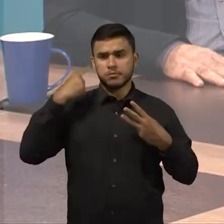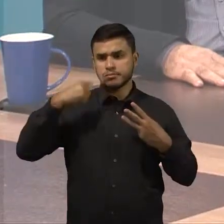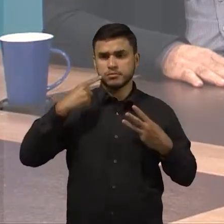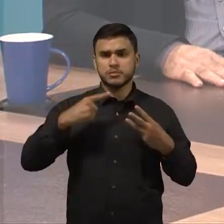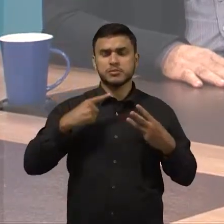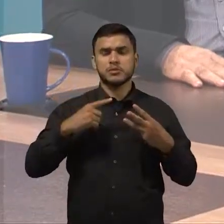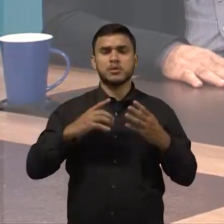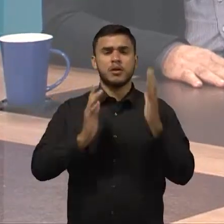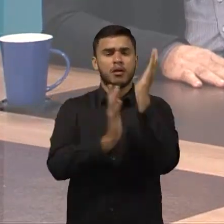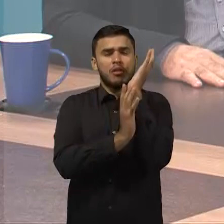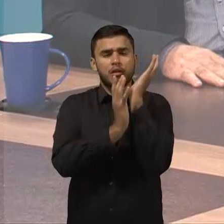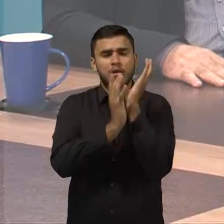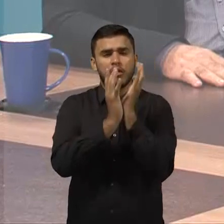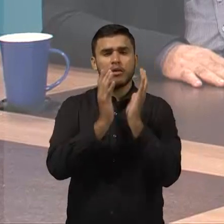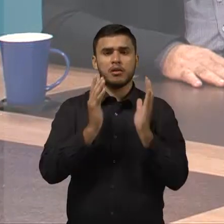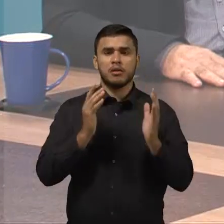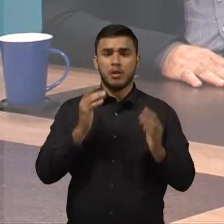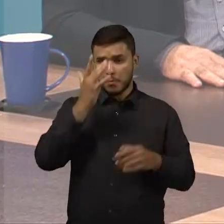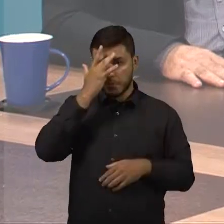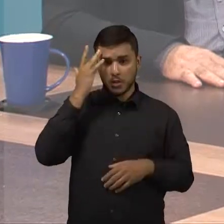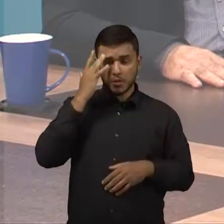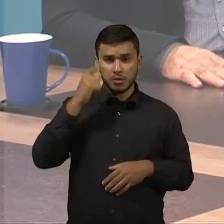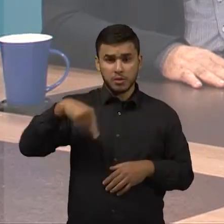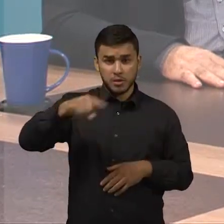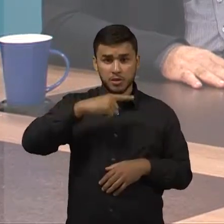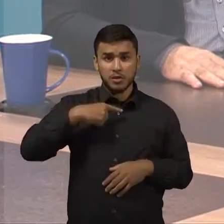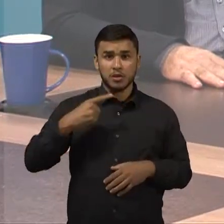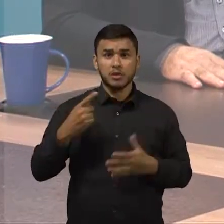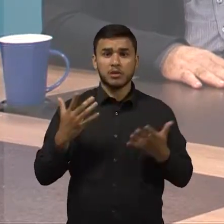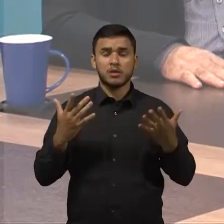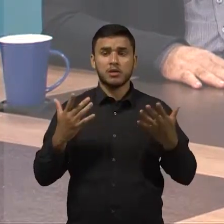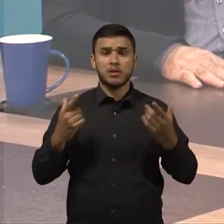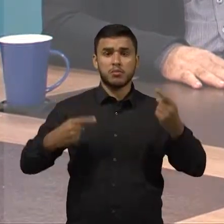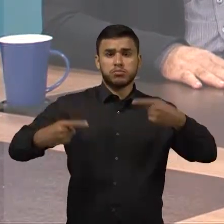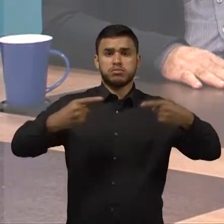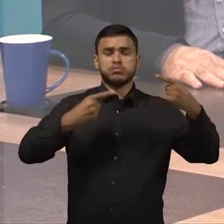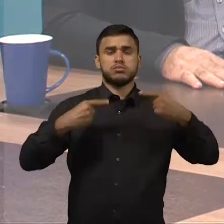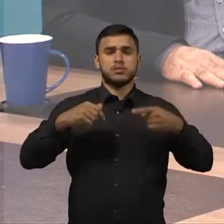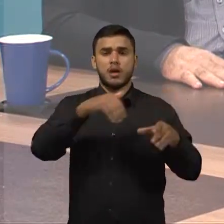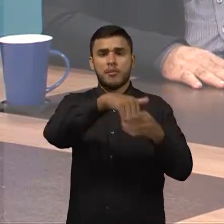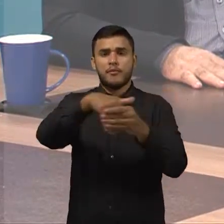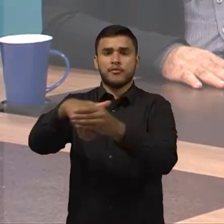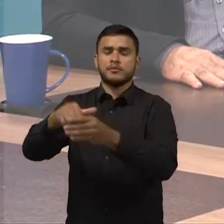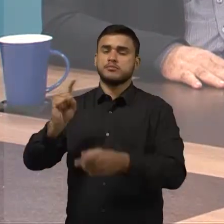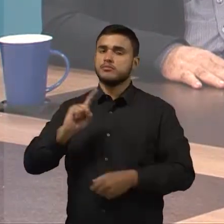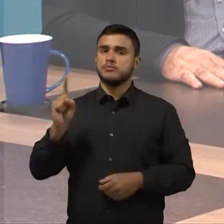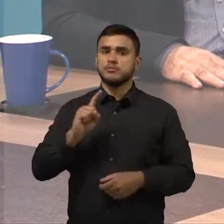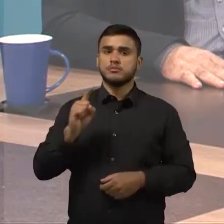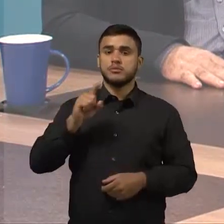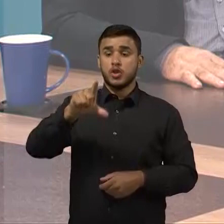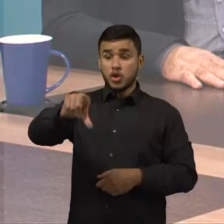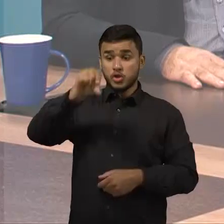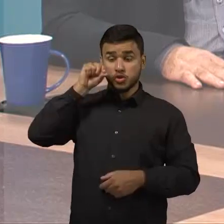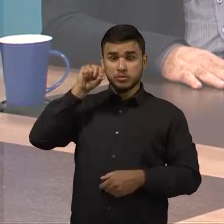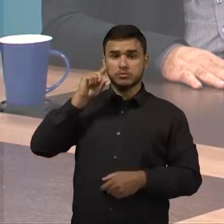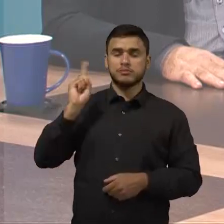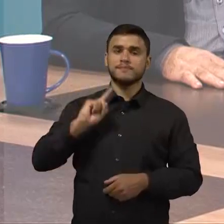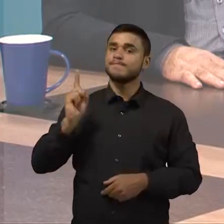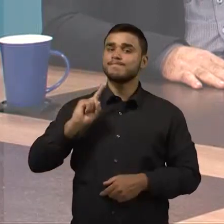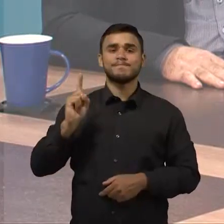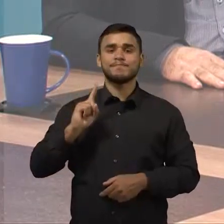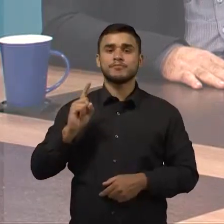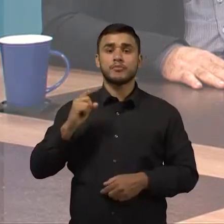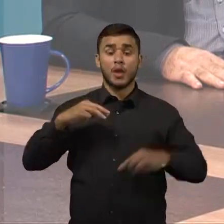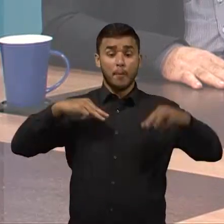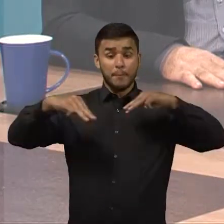chamada burocracia do Estado não é eleita? É exatamente para estar imune a essas pressões populares. Não é porque eu tenho um discurso, porque é